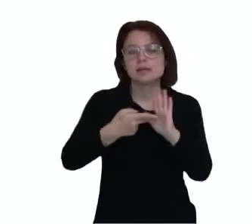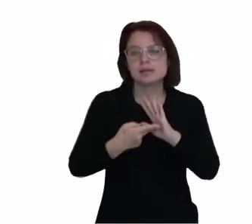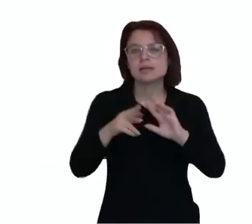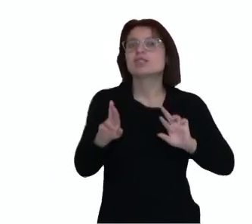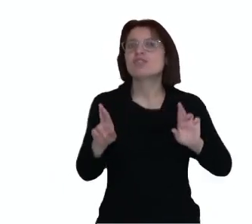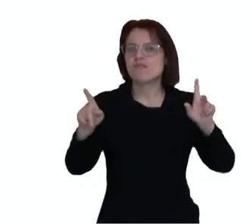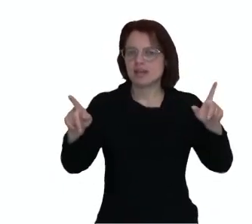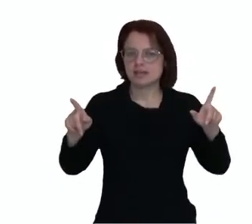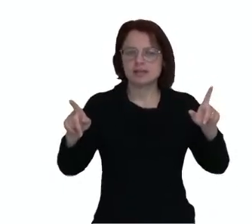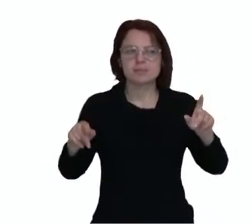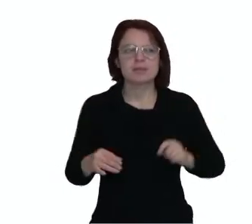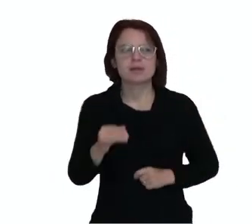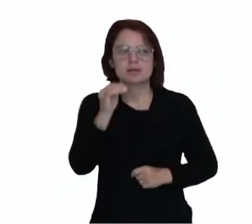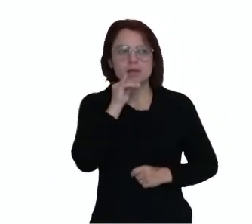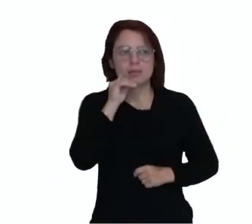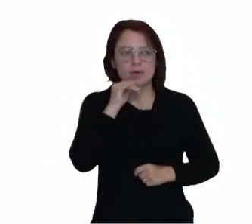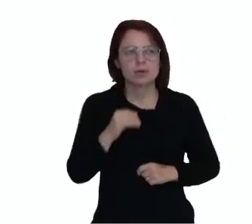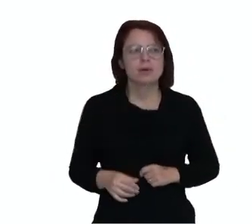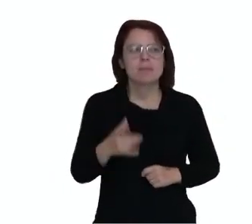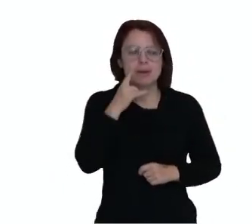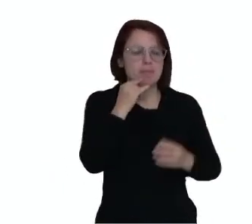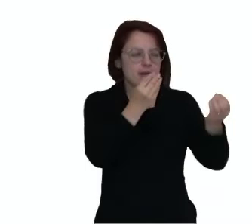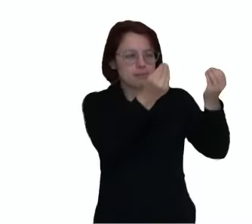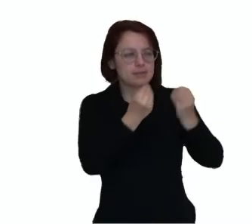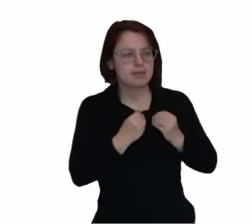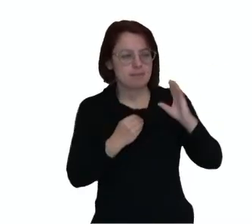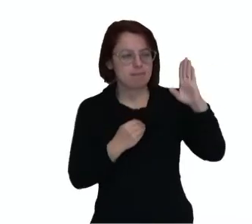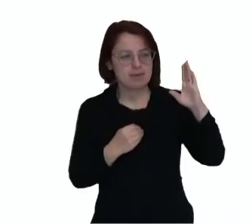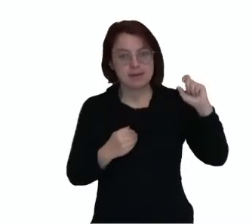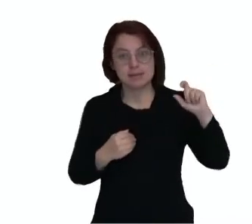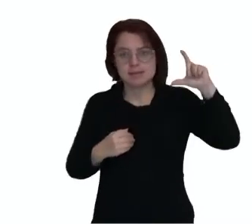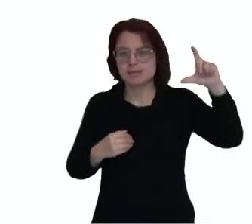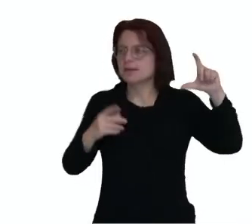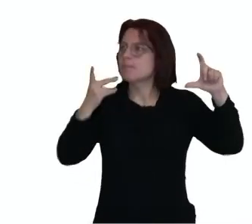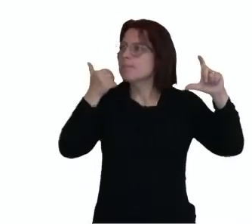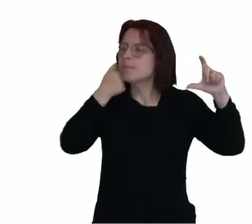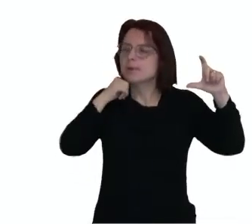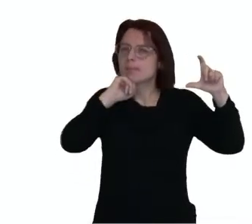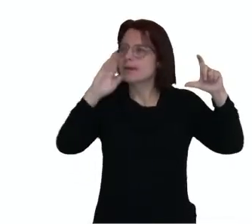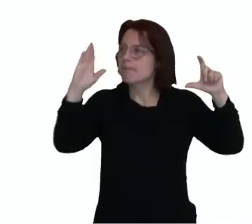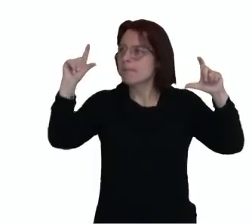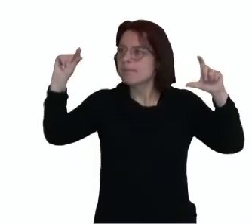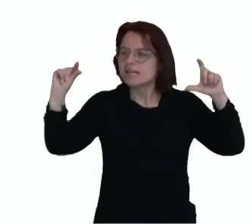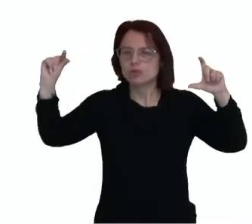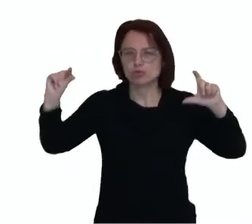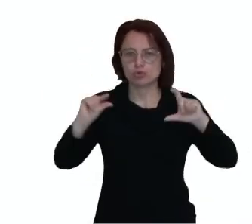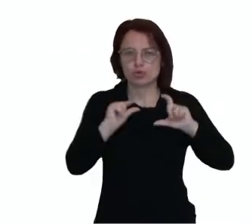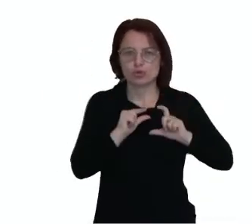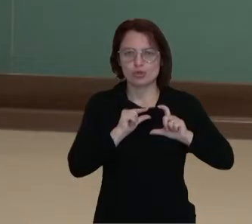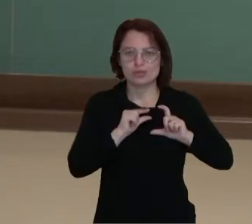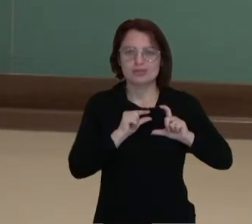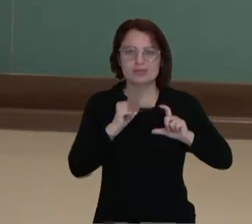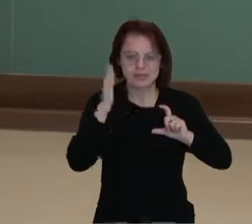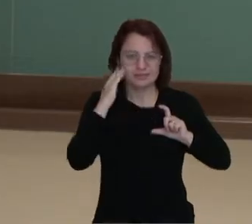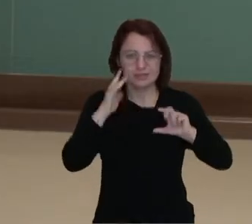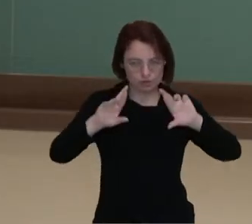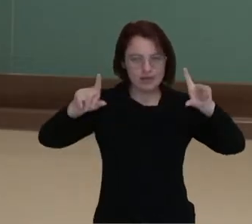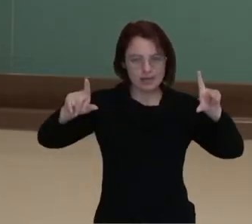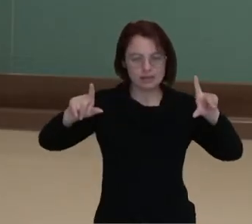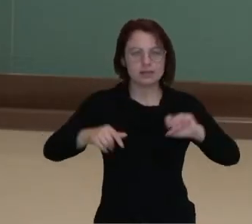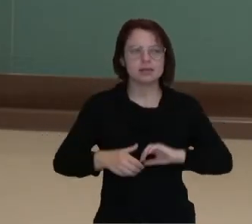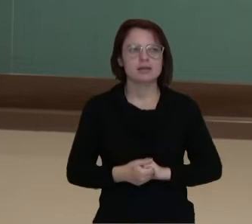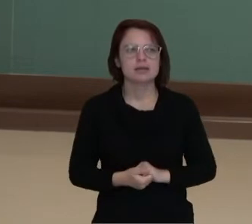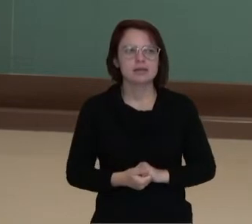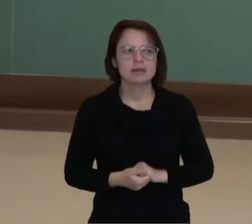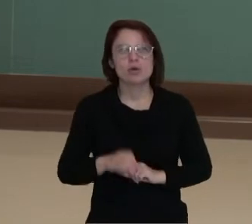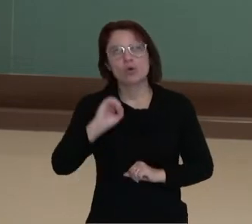uma característica, da mãe a outra, né? Então ele vai ter o gene para fator RH, mas ganhei do meu pai o dominante